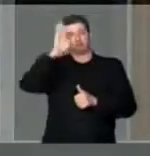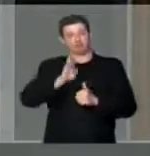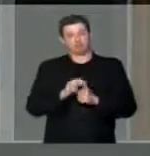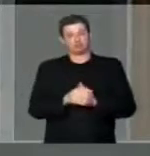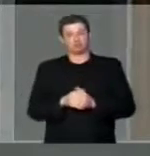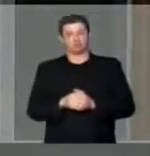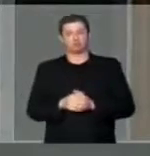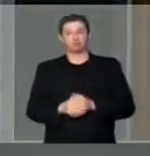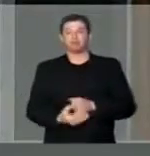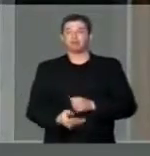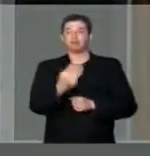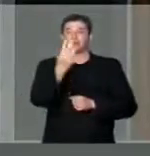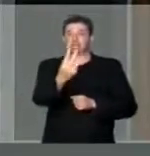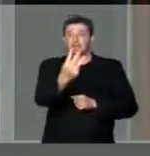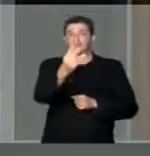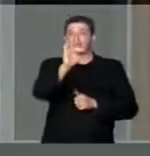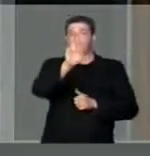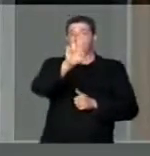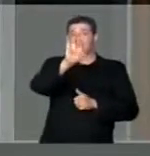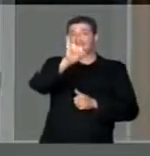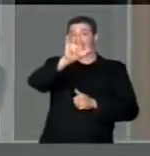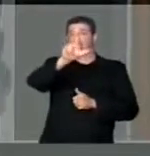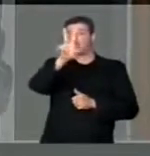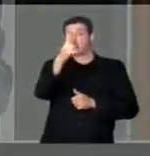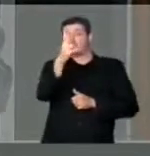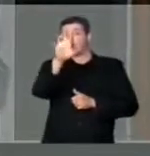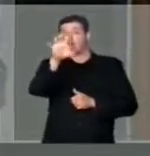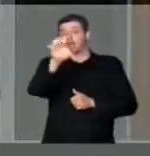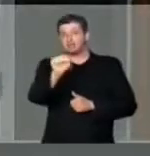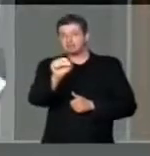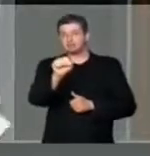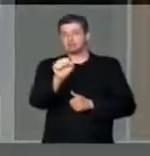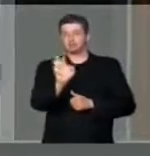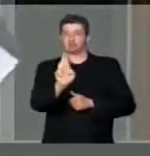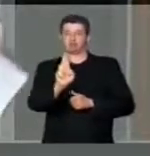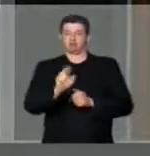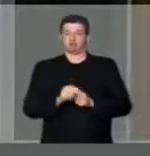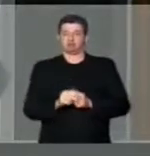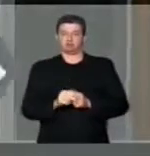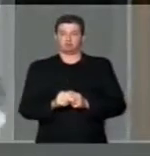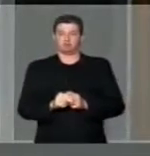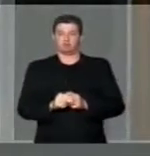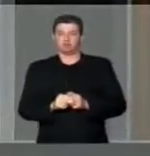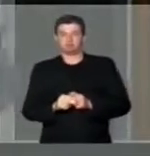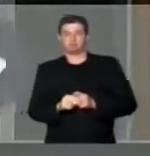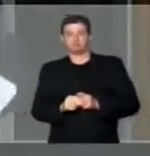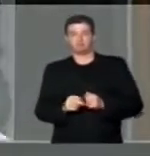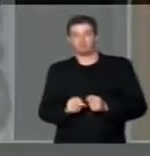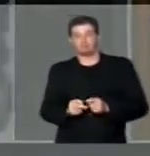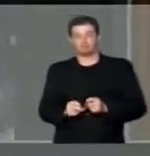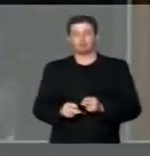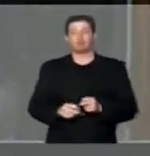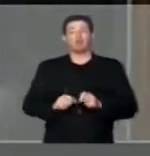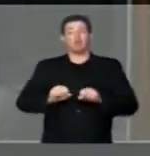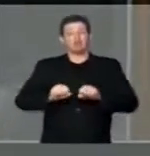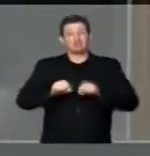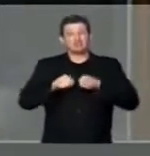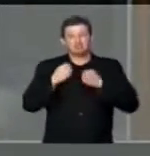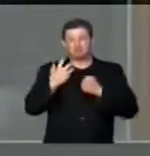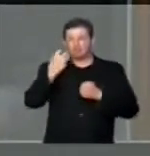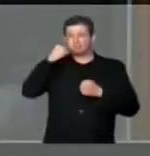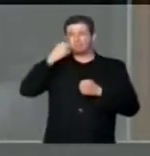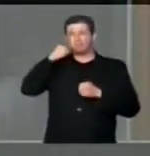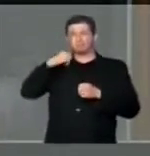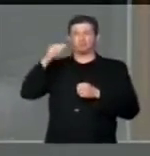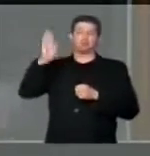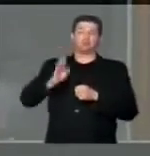está em 3 trilhões de reais e consome uma grande parte do esforço arrecadatório